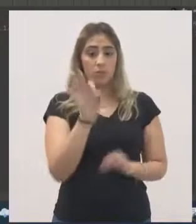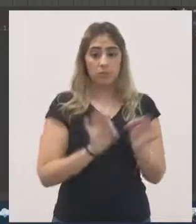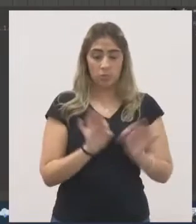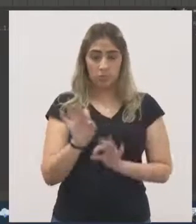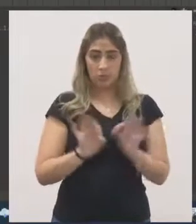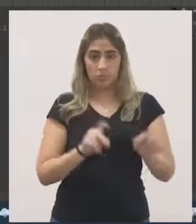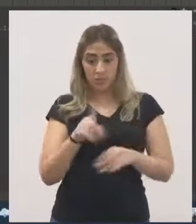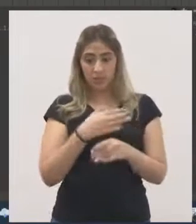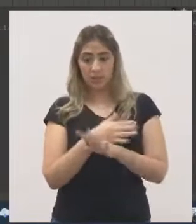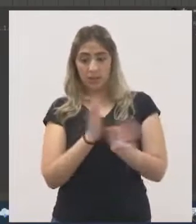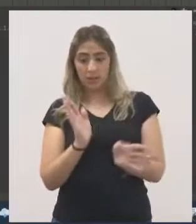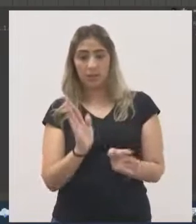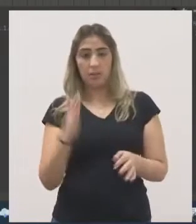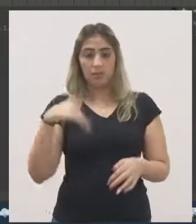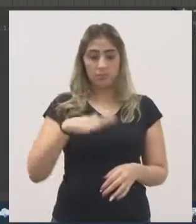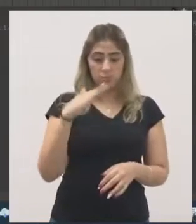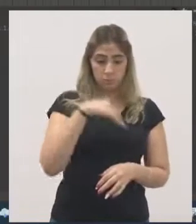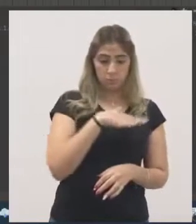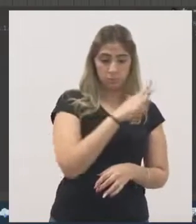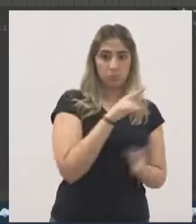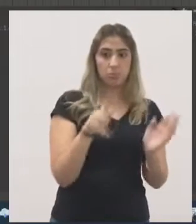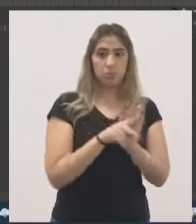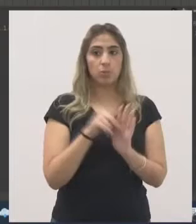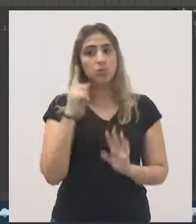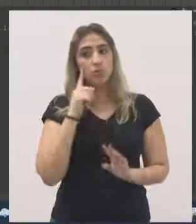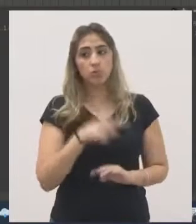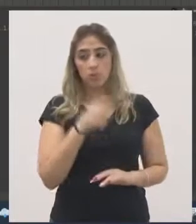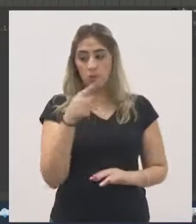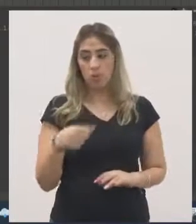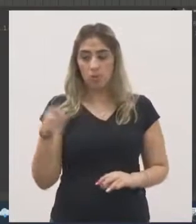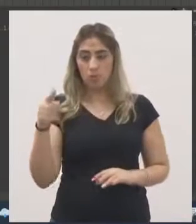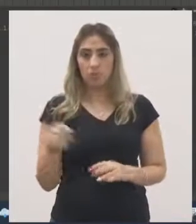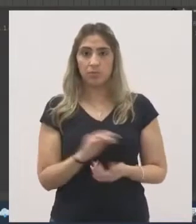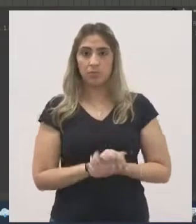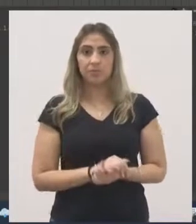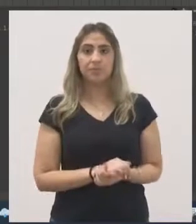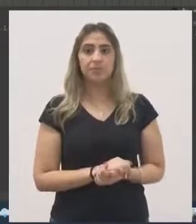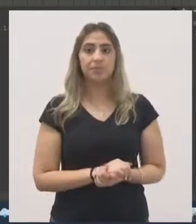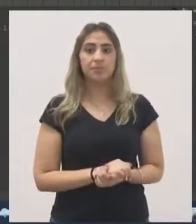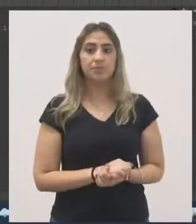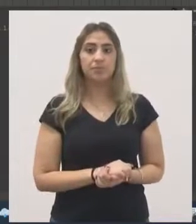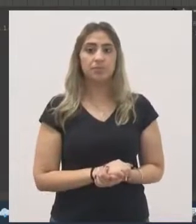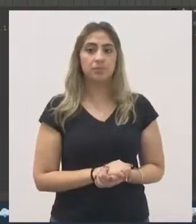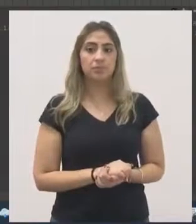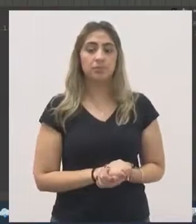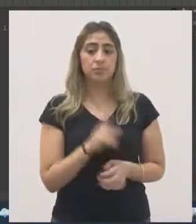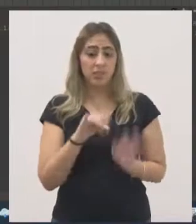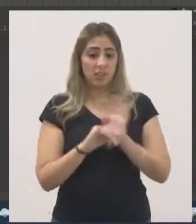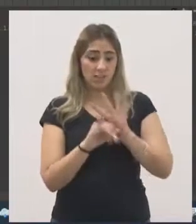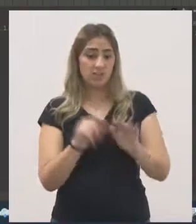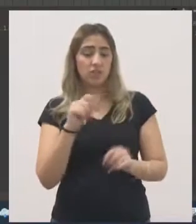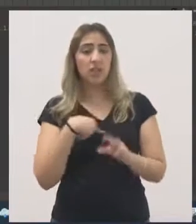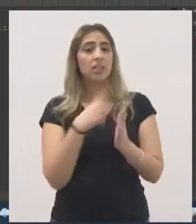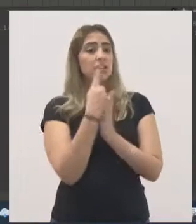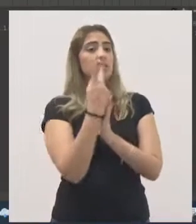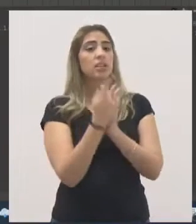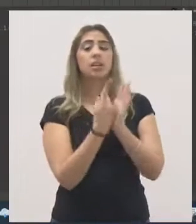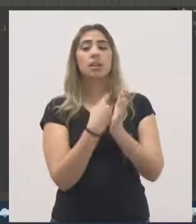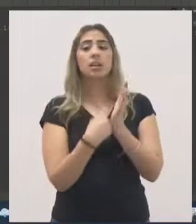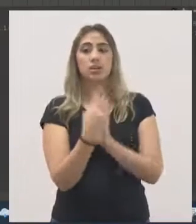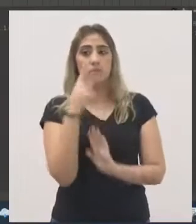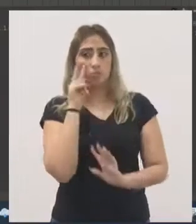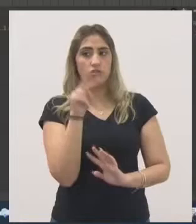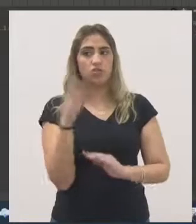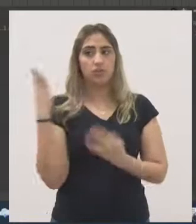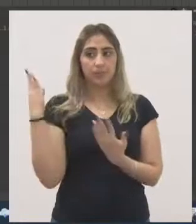ele abre as ondas sonoras aqui de acordo com aquilo que a gente foi falando, né? Ele vai identificando e vai desenhando aqui. Então, vamos